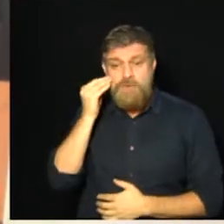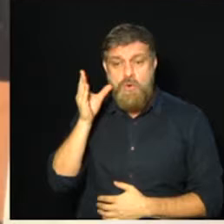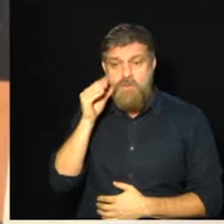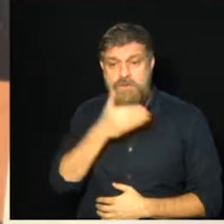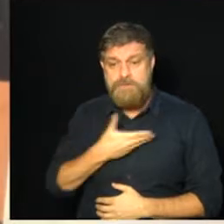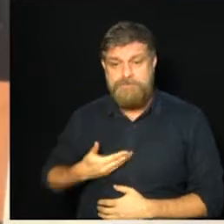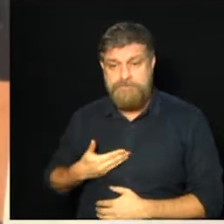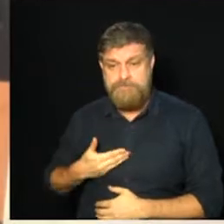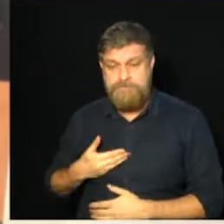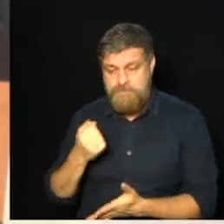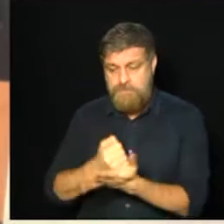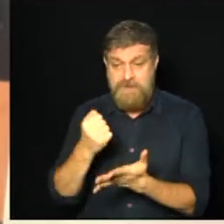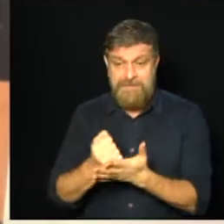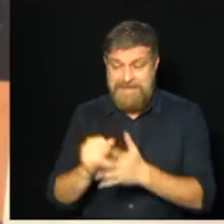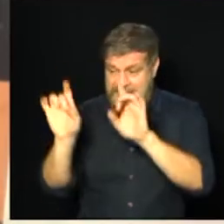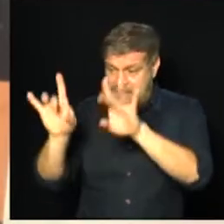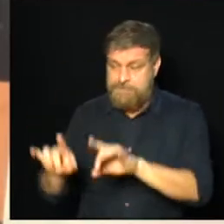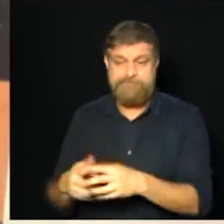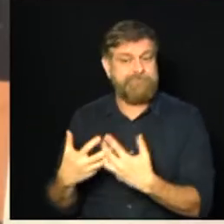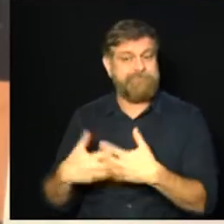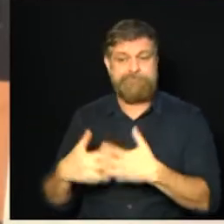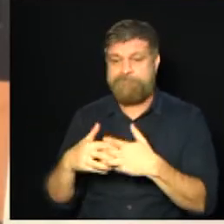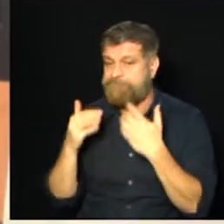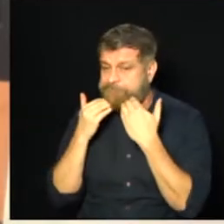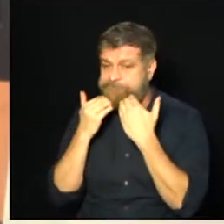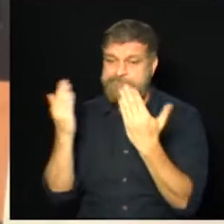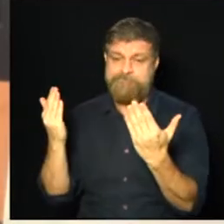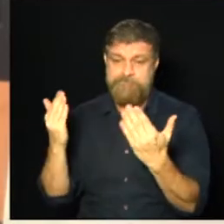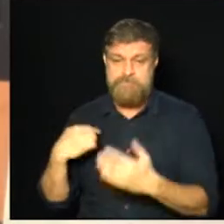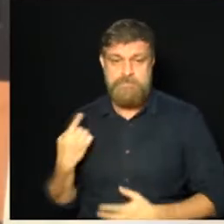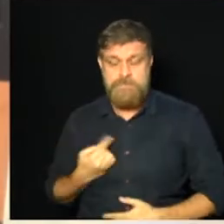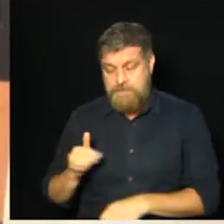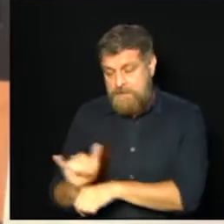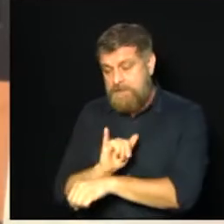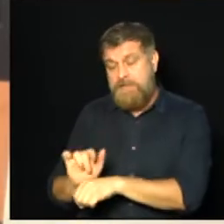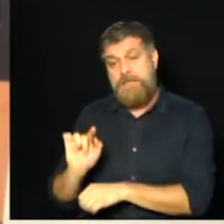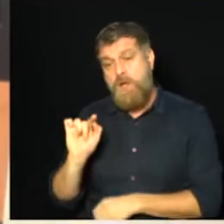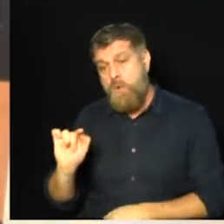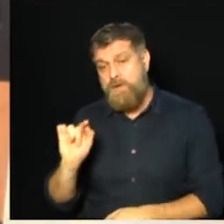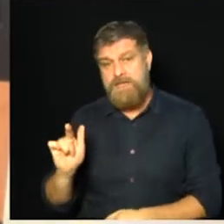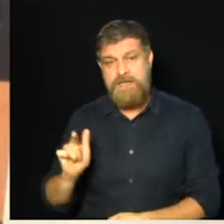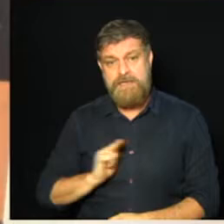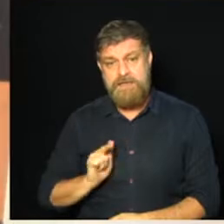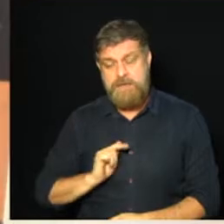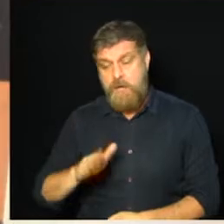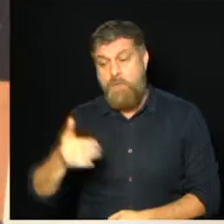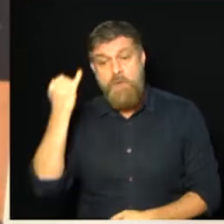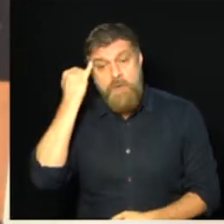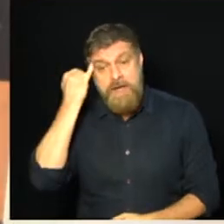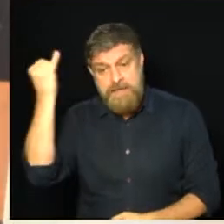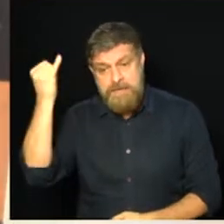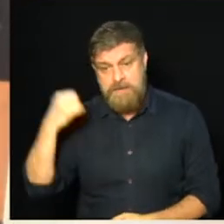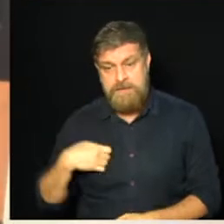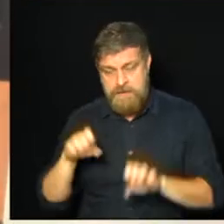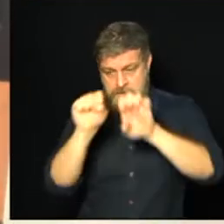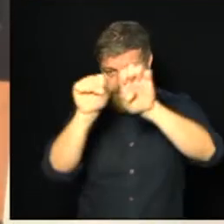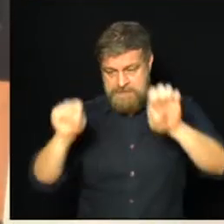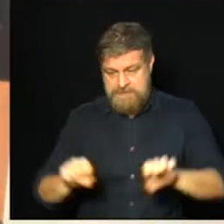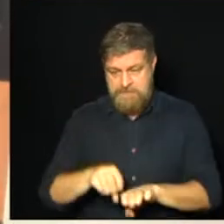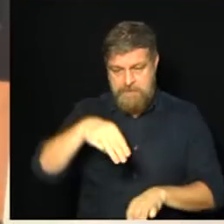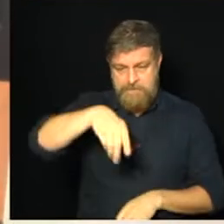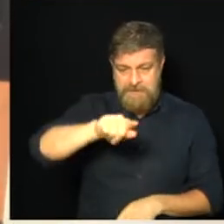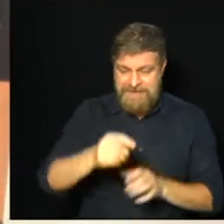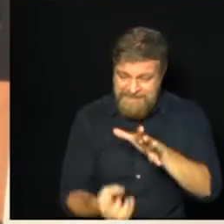contratado como regime administrativo especial e não funcionou. Então, a alternativa que sobrou foi essa. Só que, qual que é a ideia? A Rede Mário Gatti, quando foi